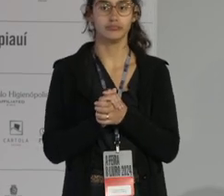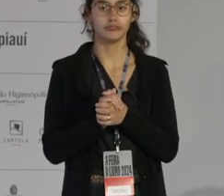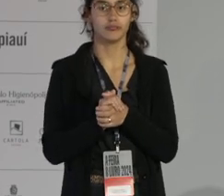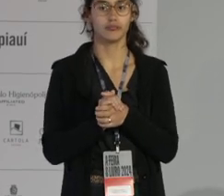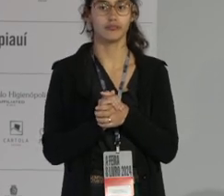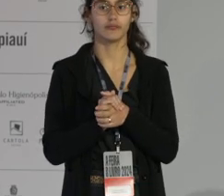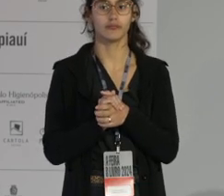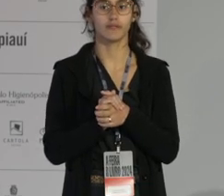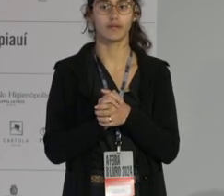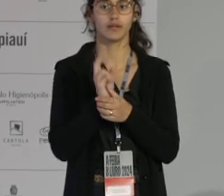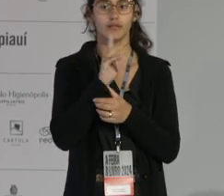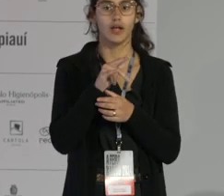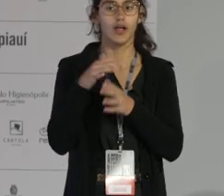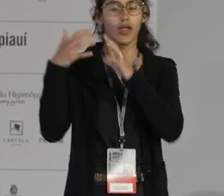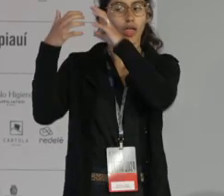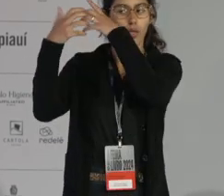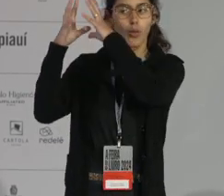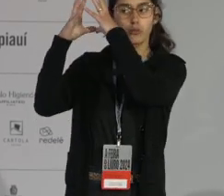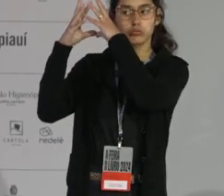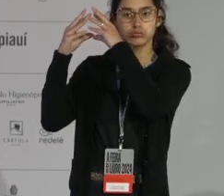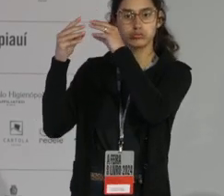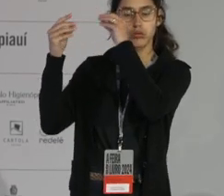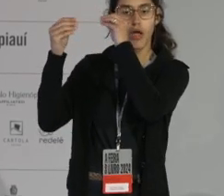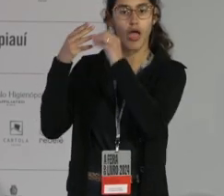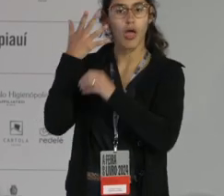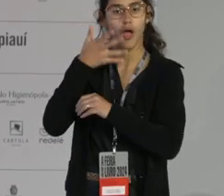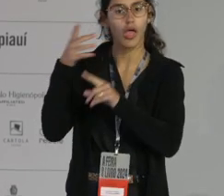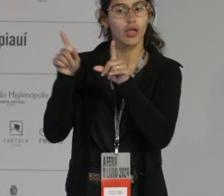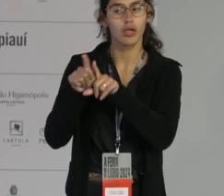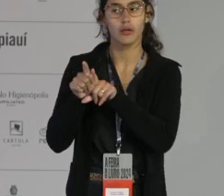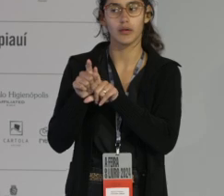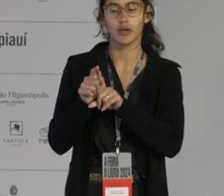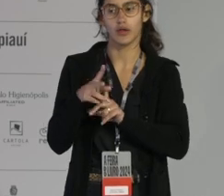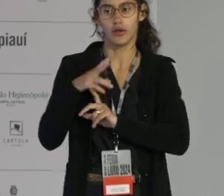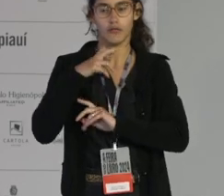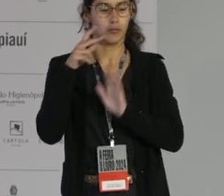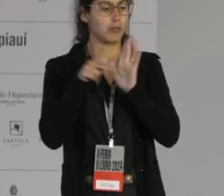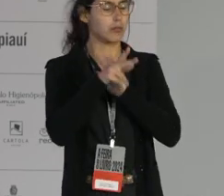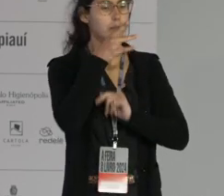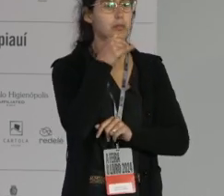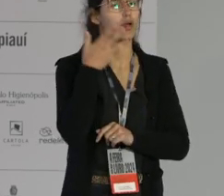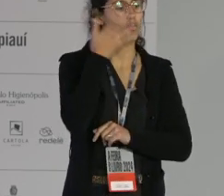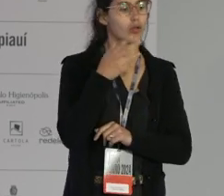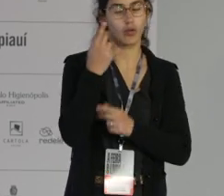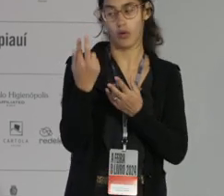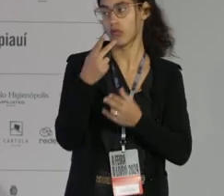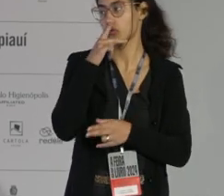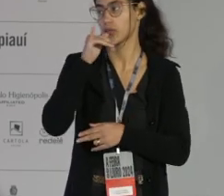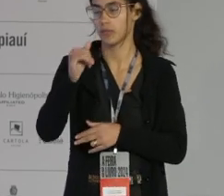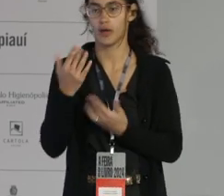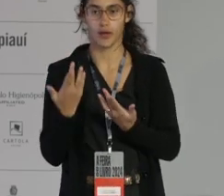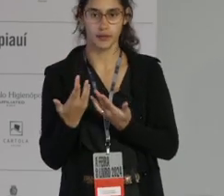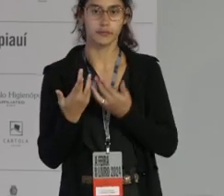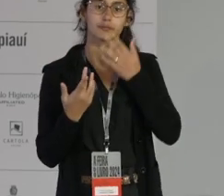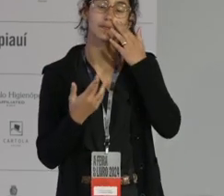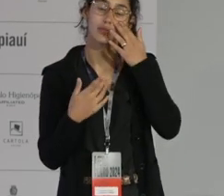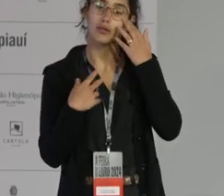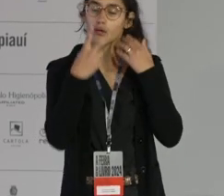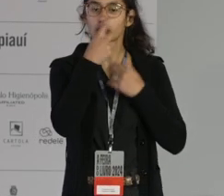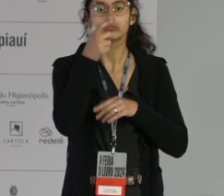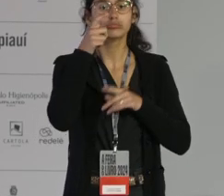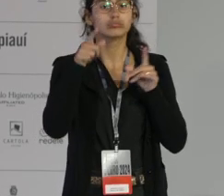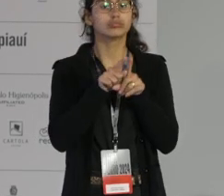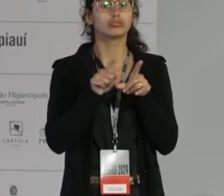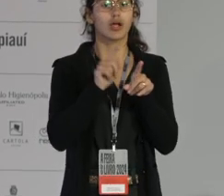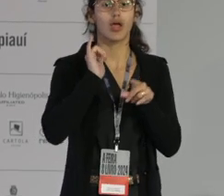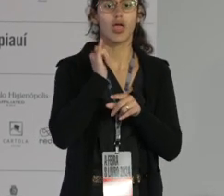ficando com Alzheimer, ela vai falando ela começa a tomar meio a voz do pai e falar com ele como se ela fosse o pai. E eu acho muito interessante